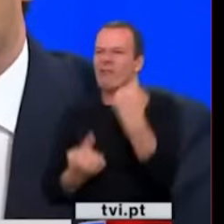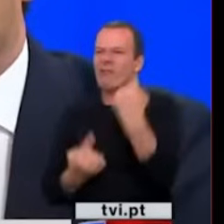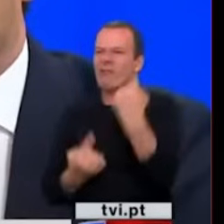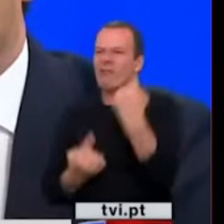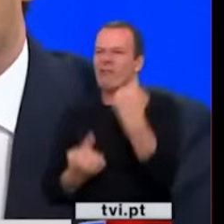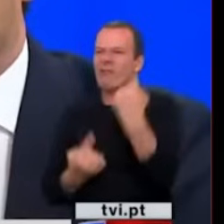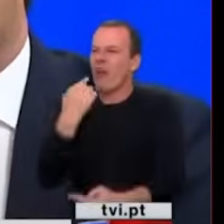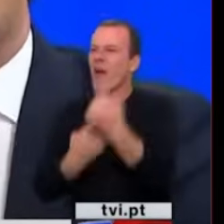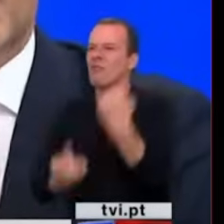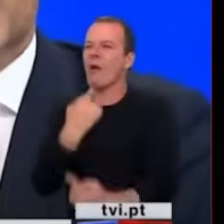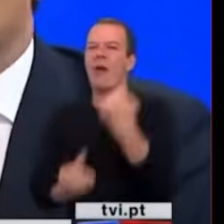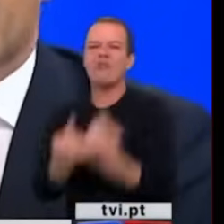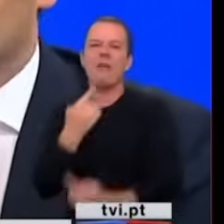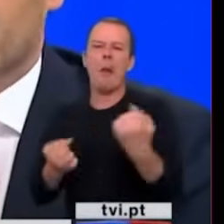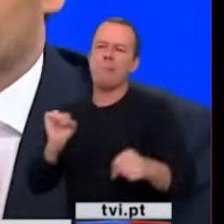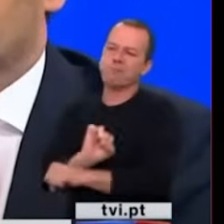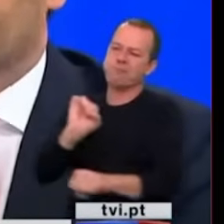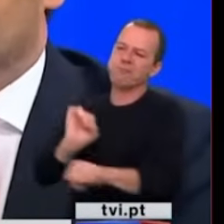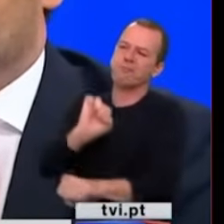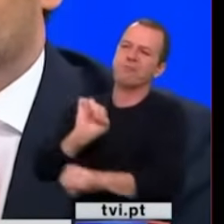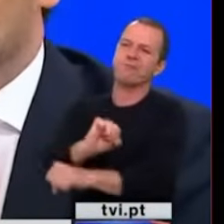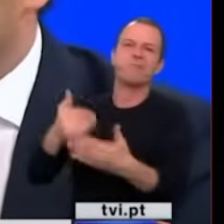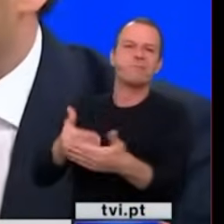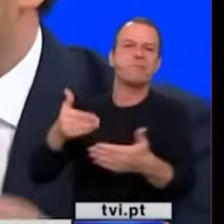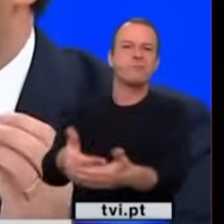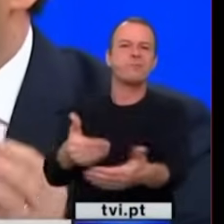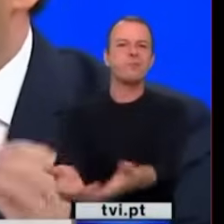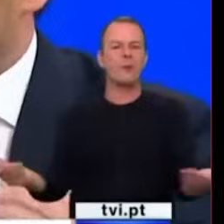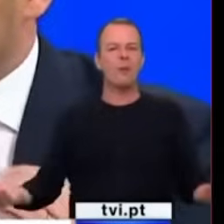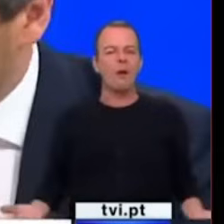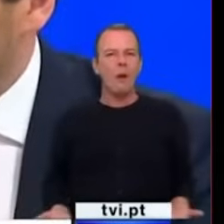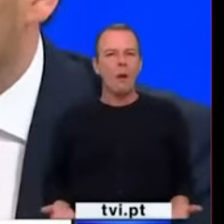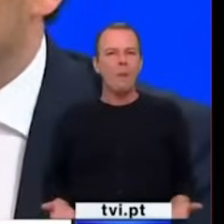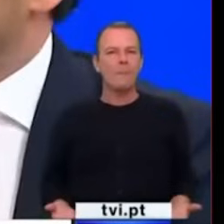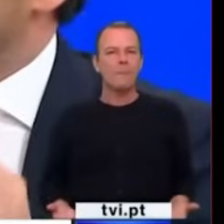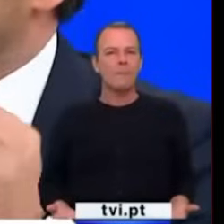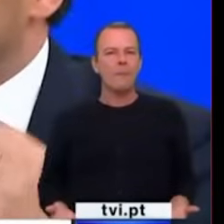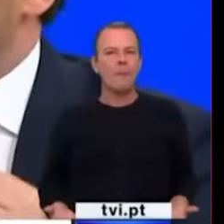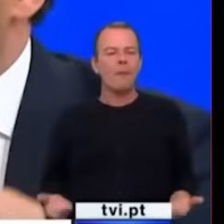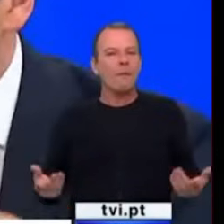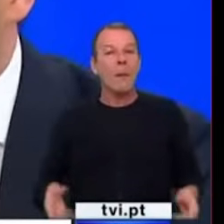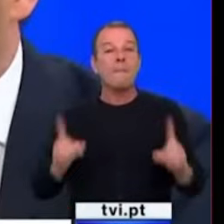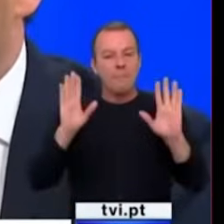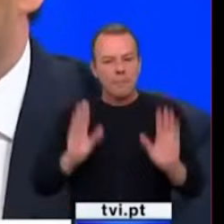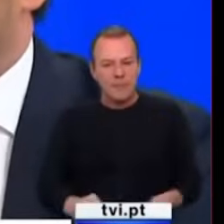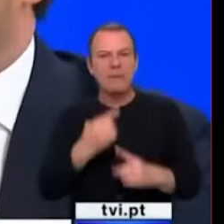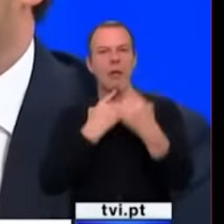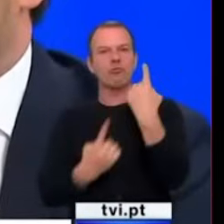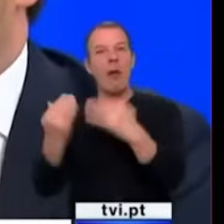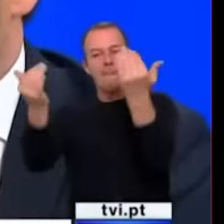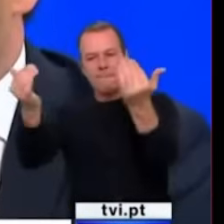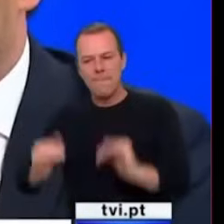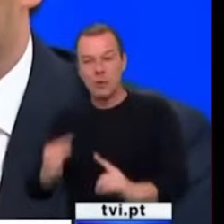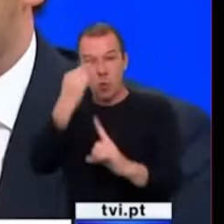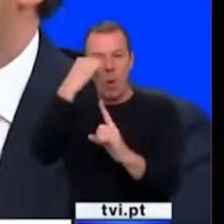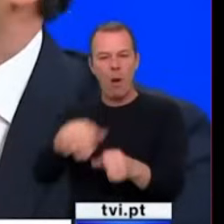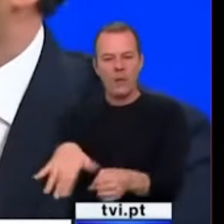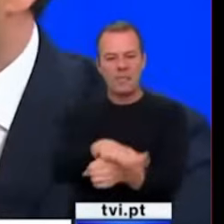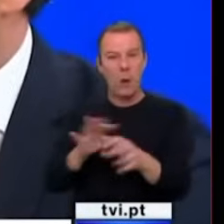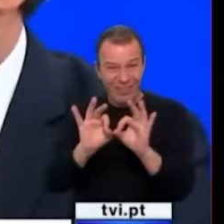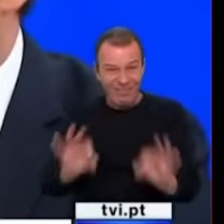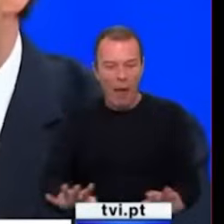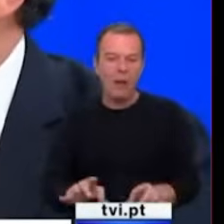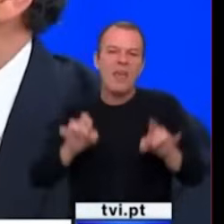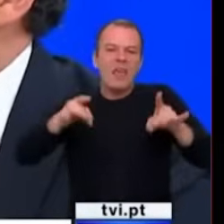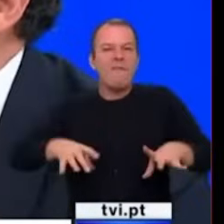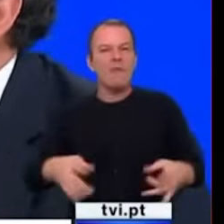específicos com isto não percebe nada do que é que estamos a falar panto ó Sara Sim nós temos que diminuir o número de recursos para não termos casos como